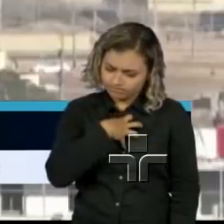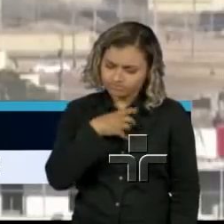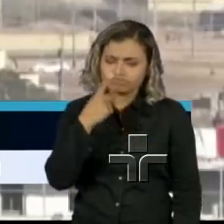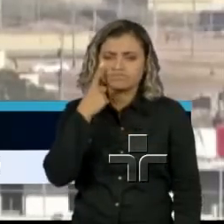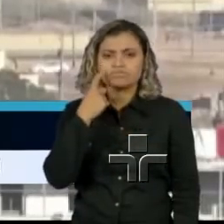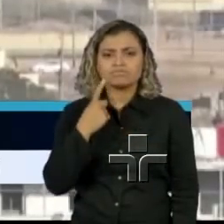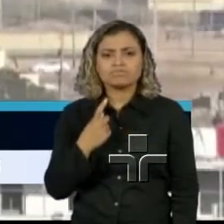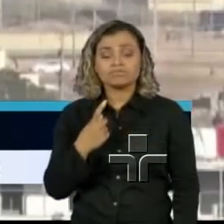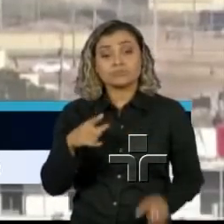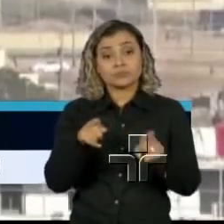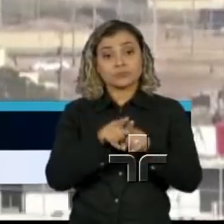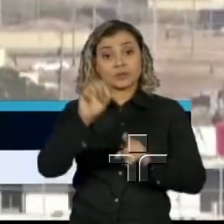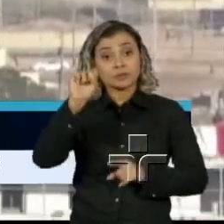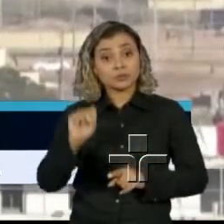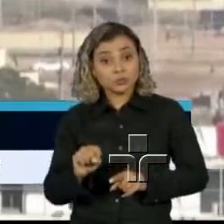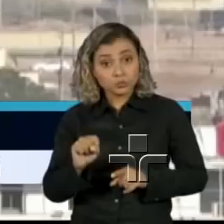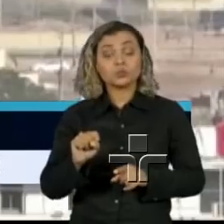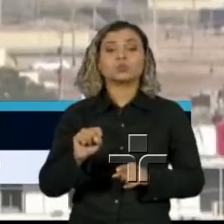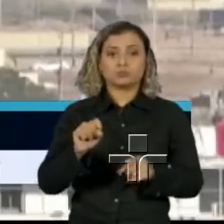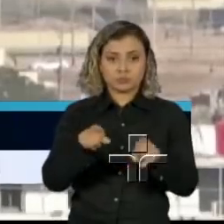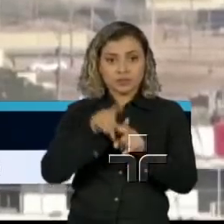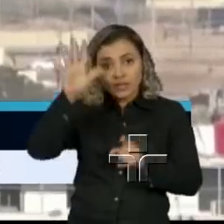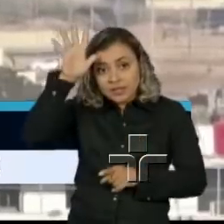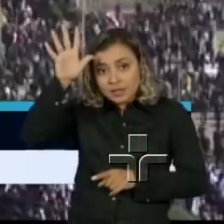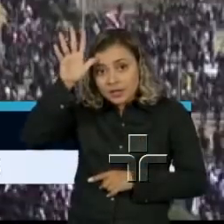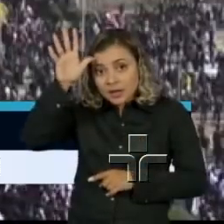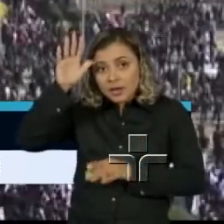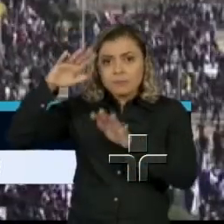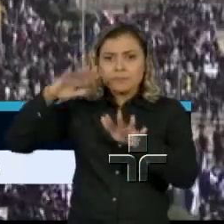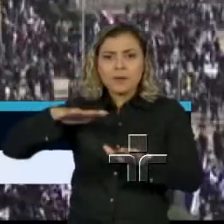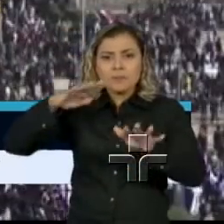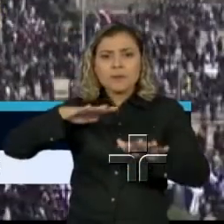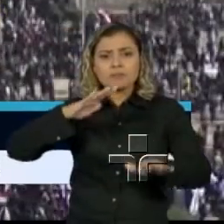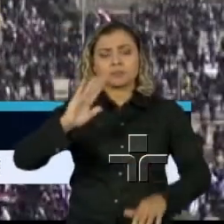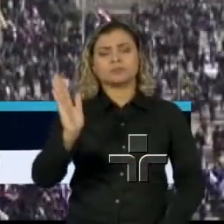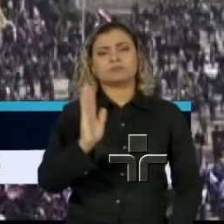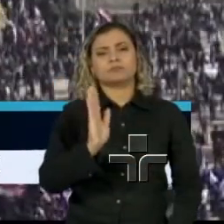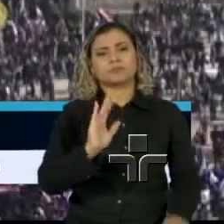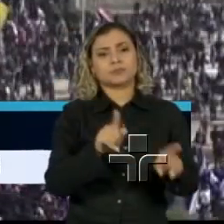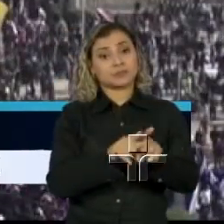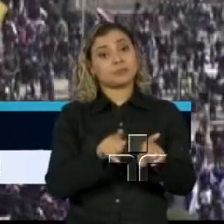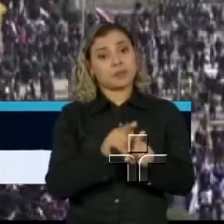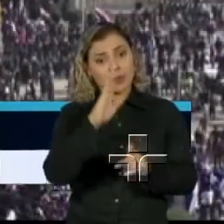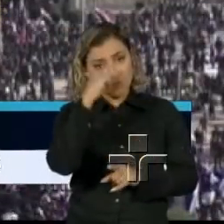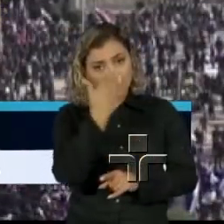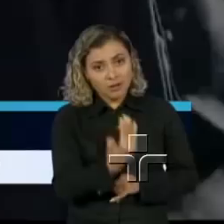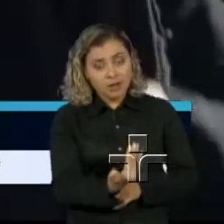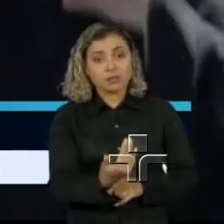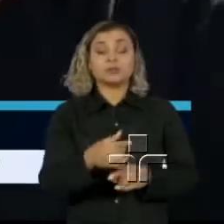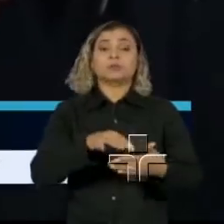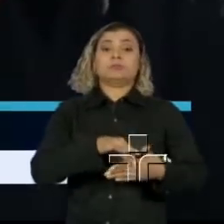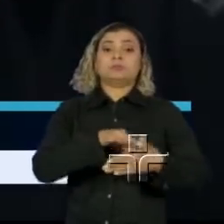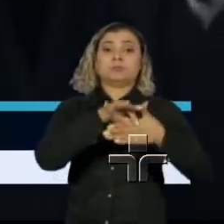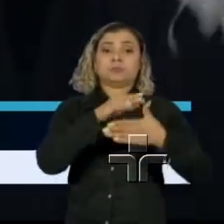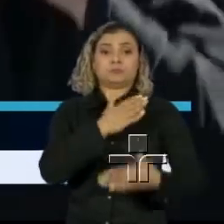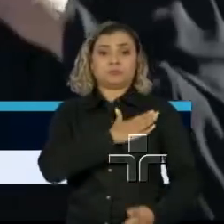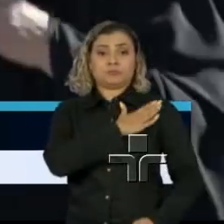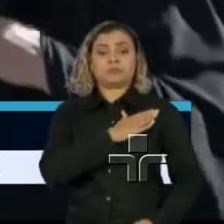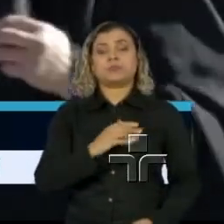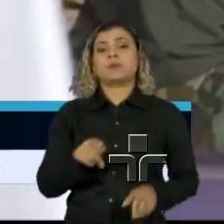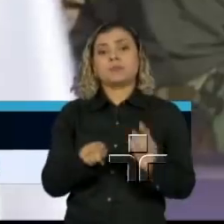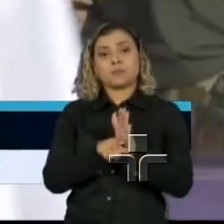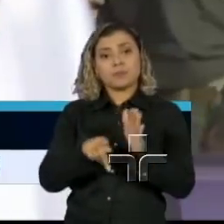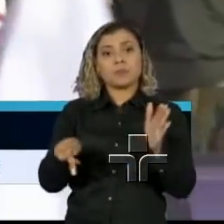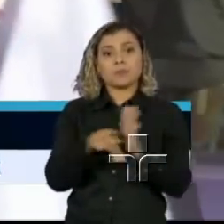Em Basra, sul do Iraque, outra multidão se despediu de Abu Mahdi al-Muhandis, comandante das forças xiitas